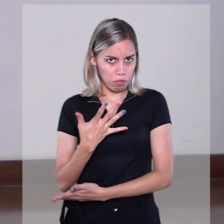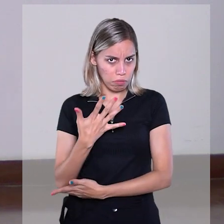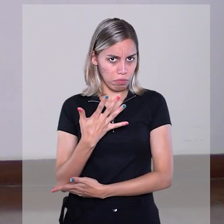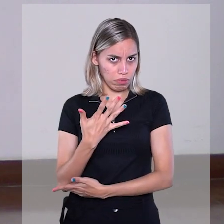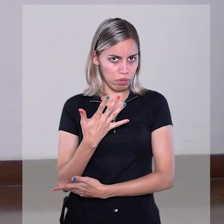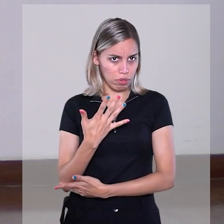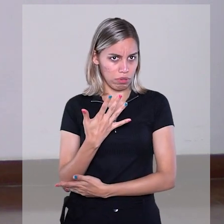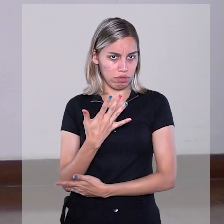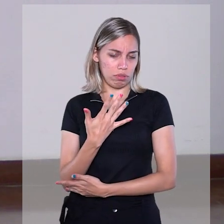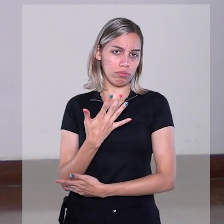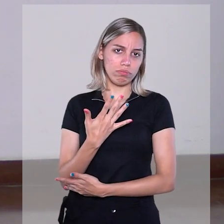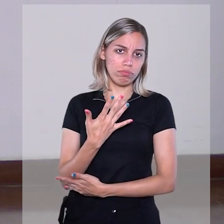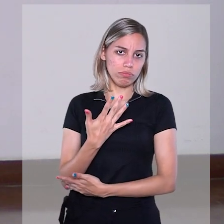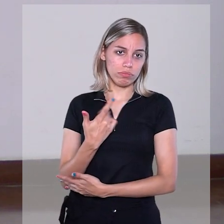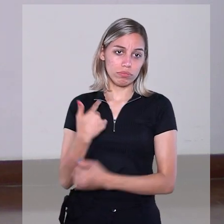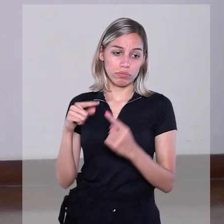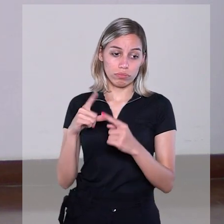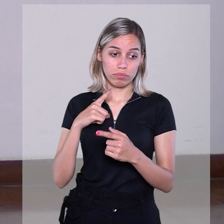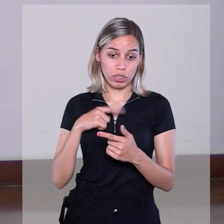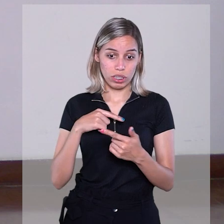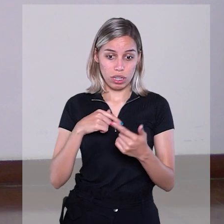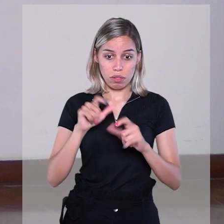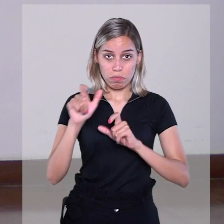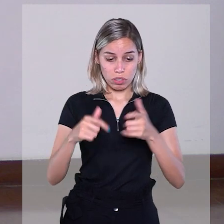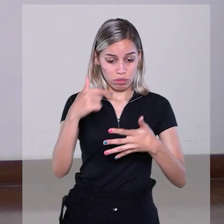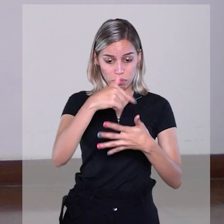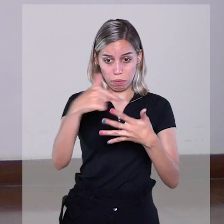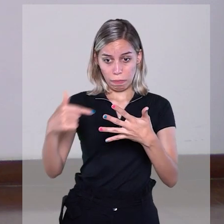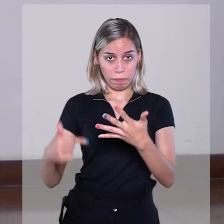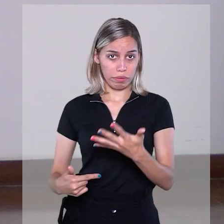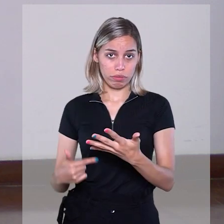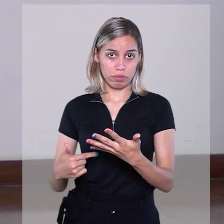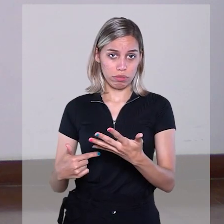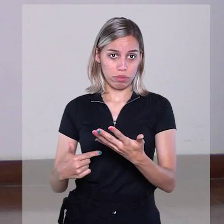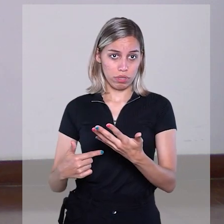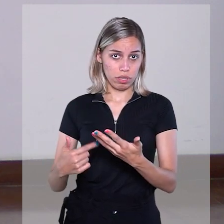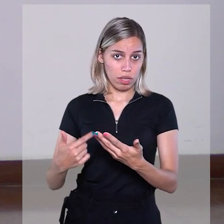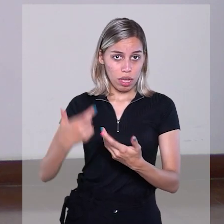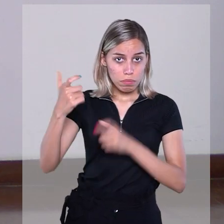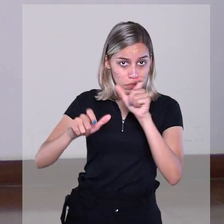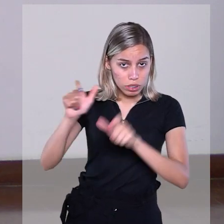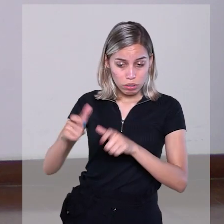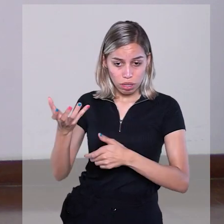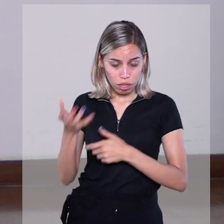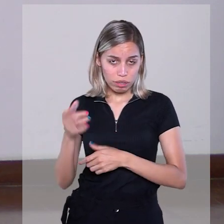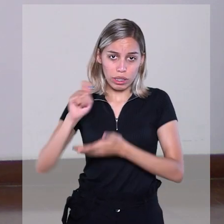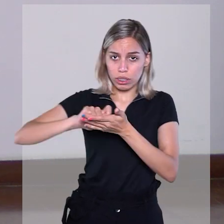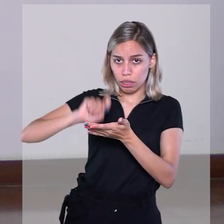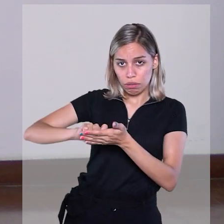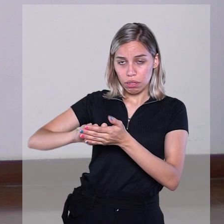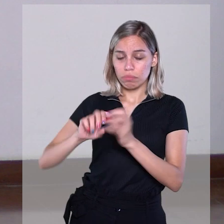cota branca. É branco, quer ser escritor, já está justificado o porquê que ele está aqui. O que está acontecendo